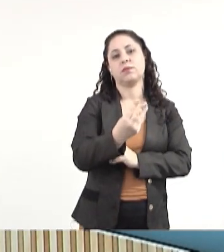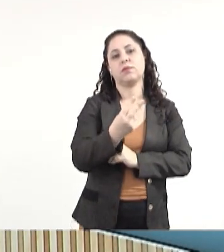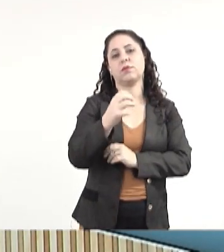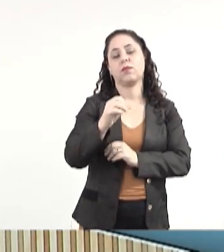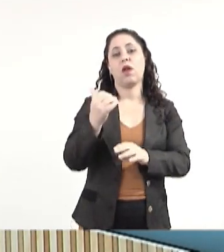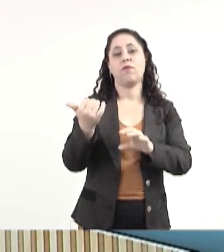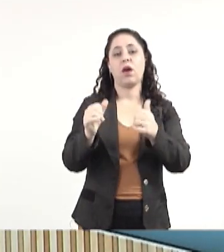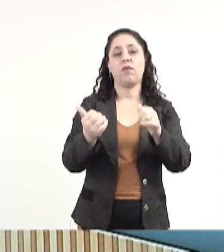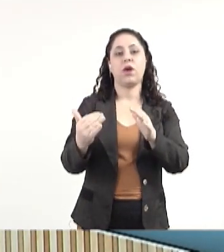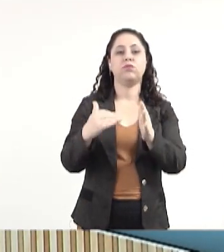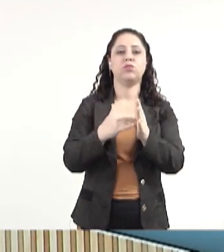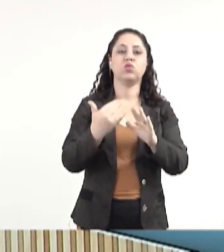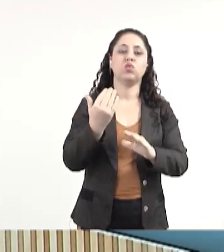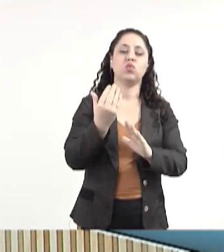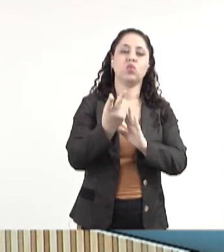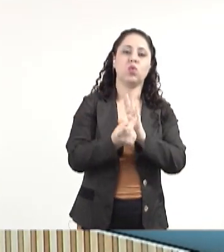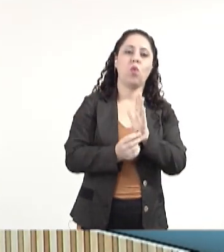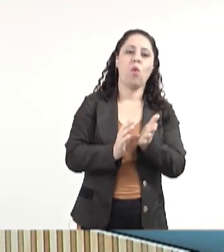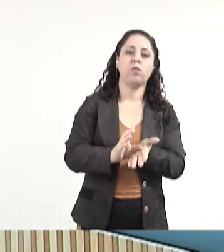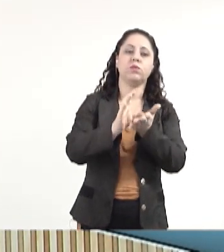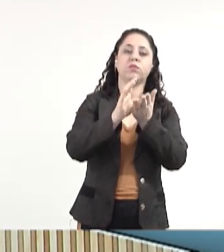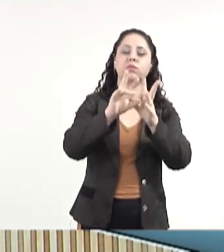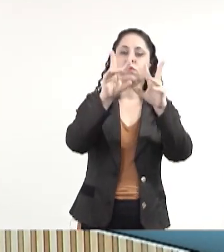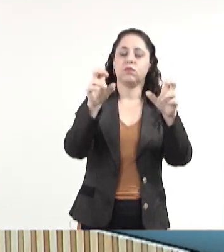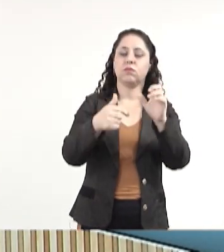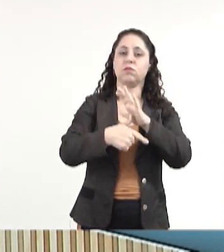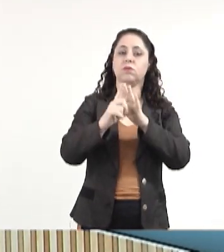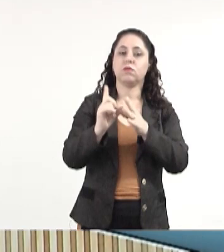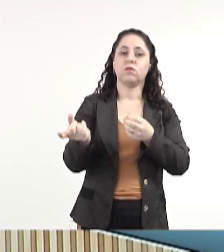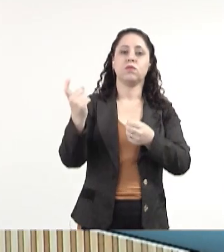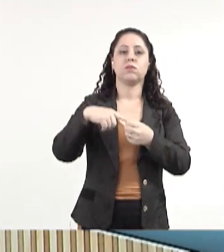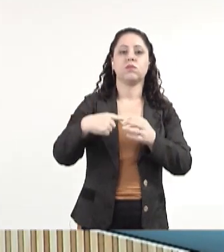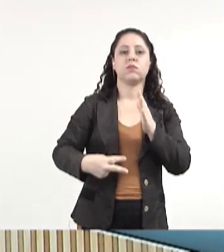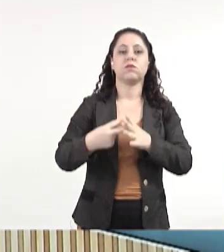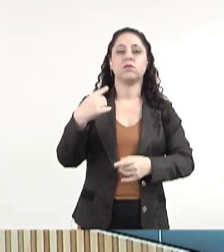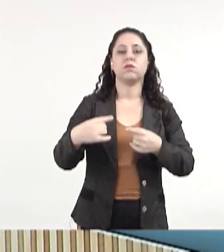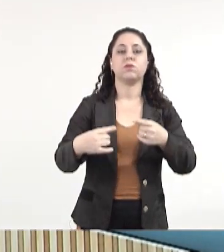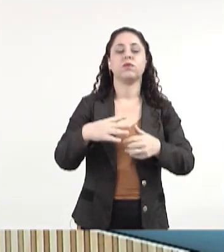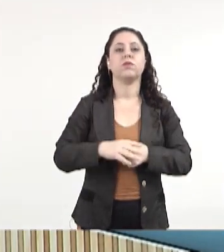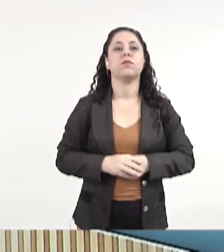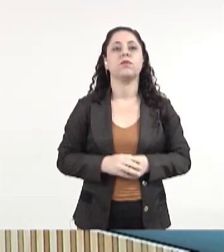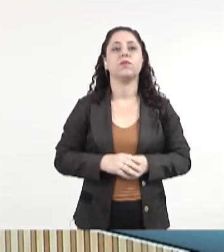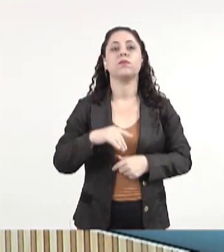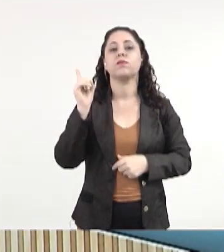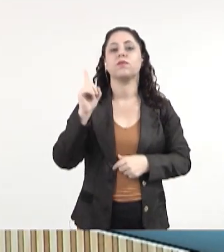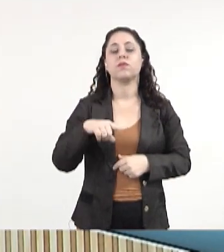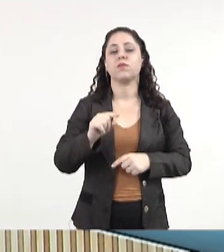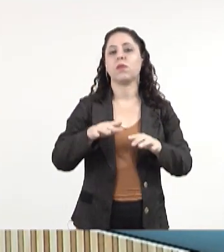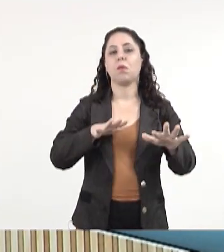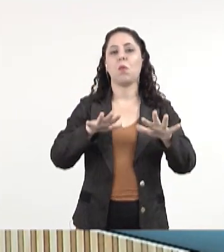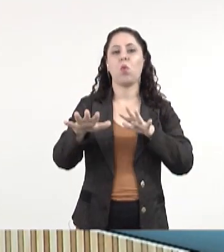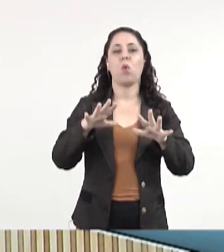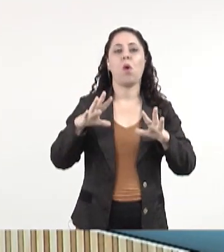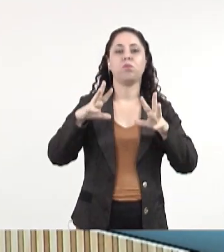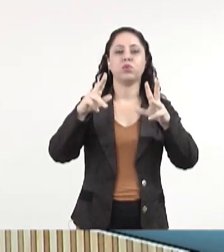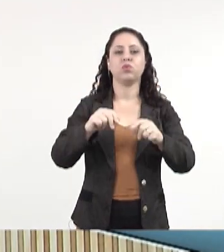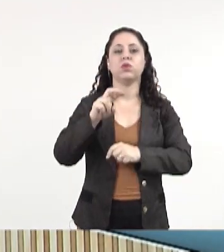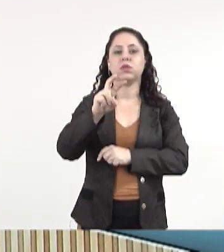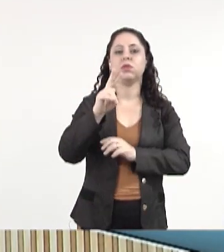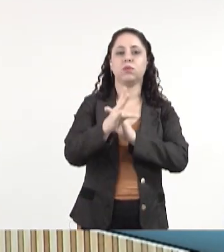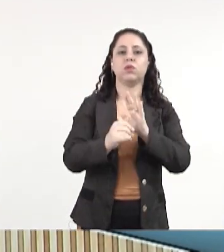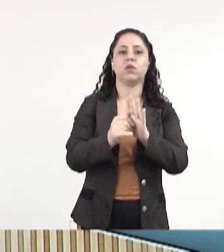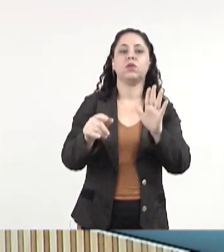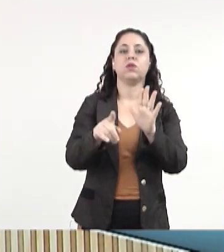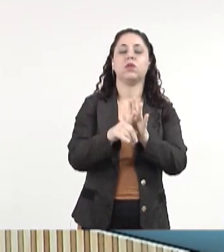agora vai para análise das comissões de mérito antes de voltar para a segunda discussão. Esse, então, a movimentação, 5 projetos